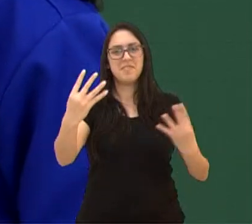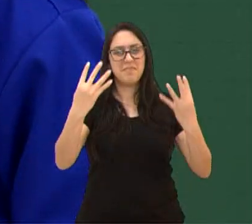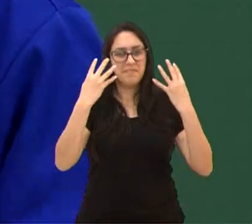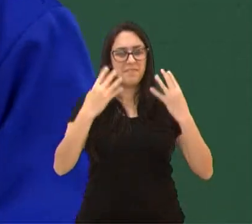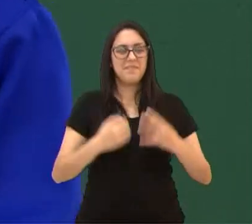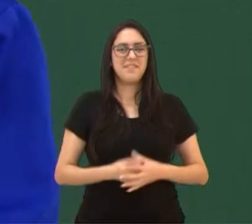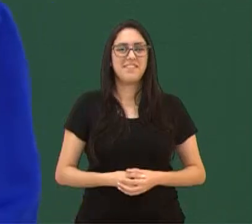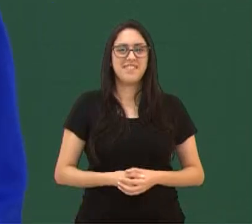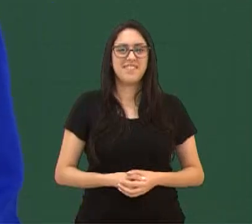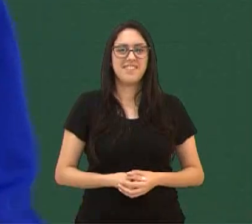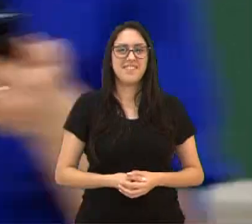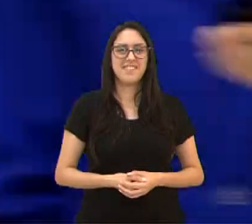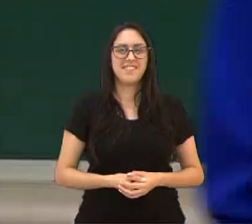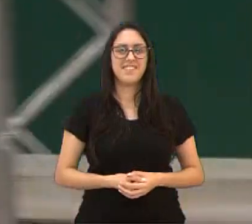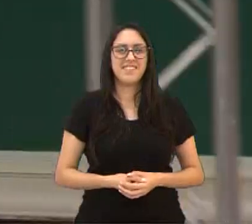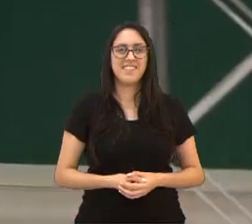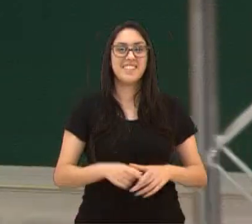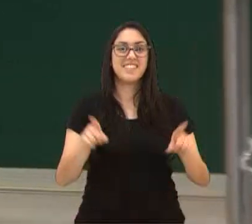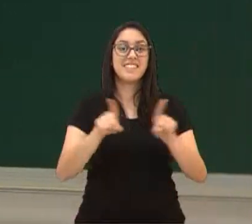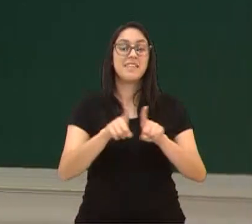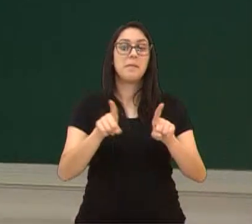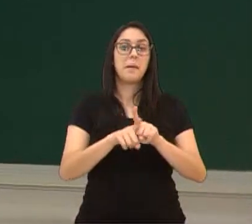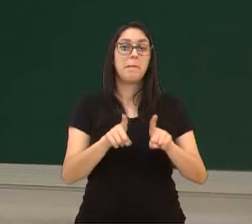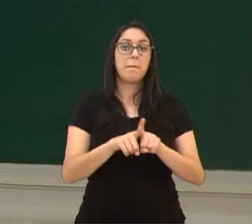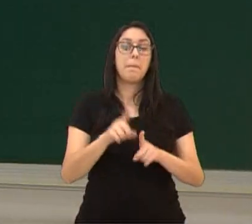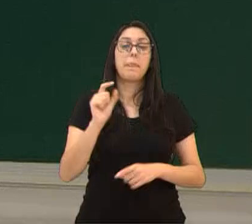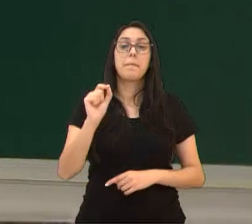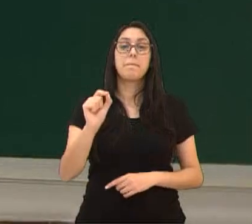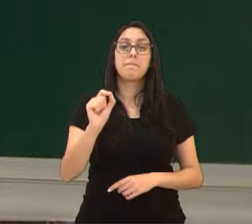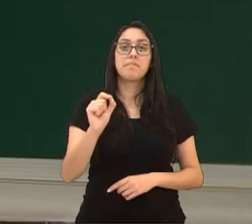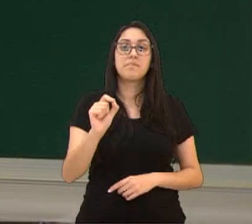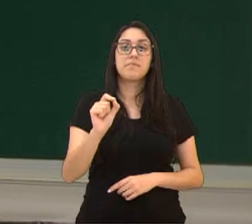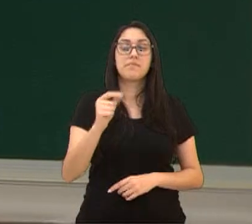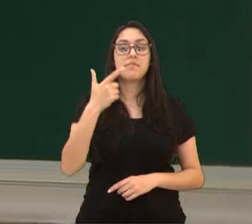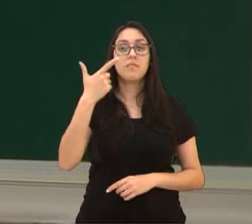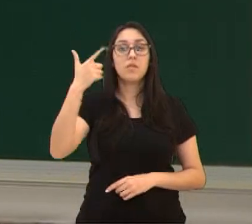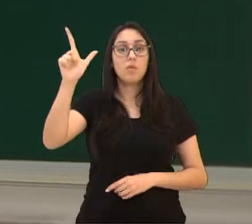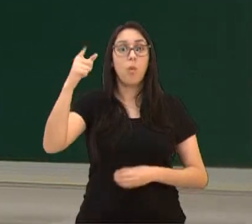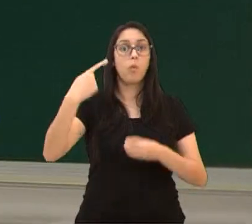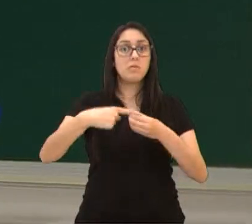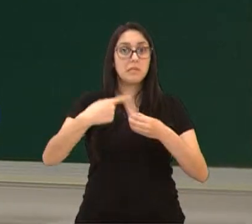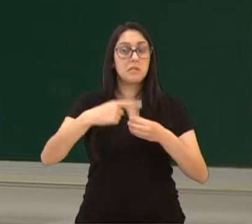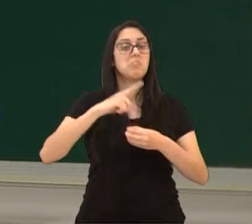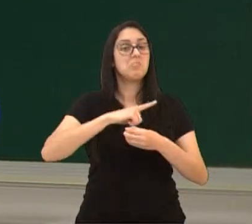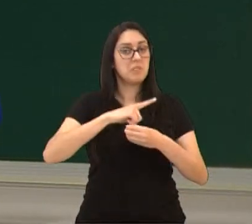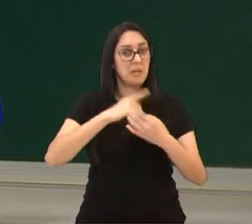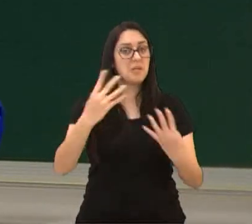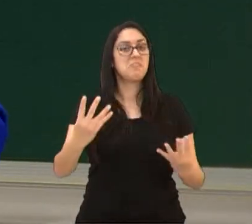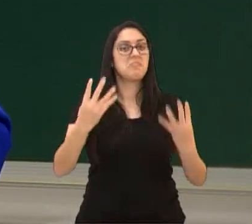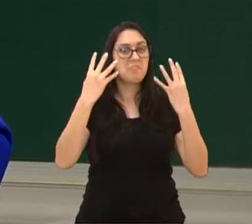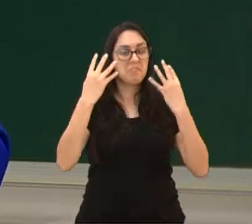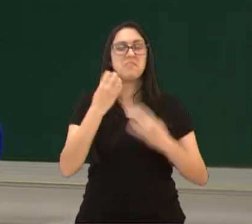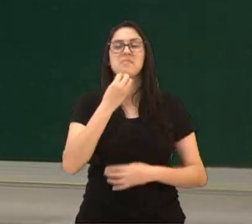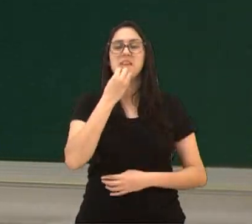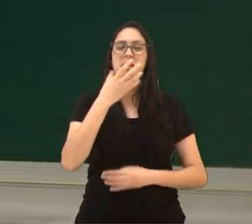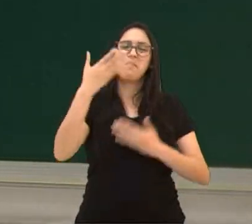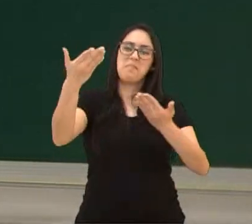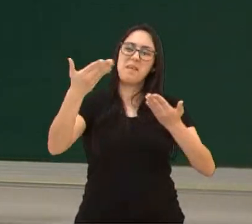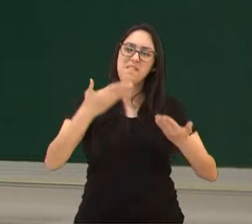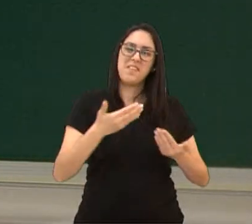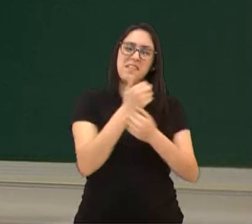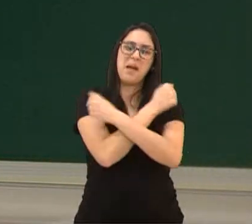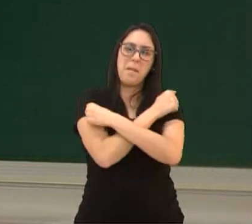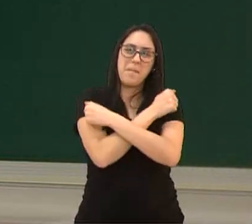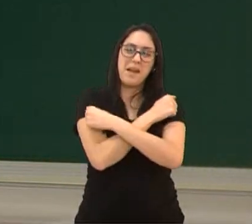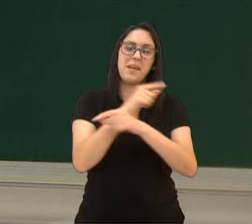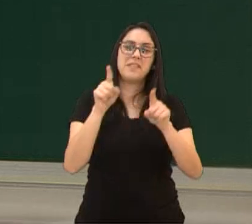sim. E mais lembranças aqui, ó. O pessoal de Andirá, em peso aqui, sejam bem-vindos, um forte abraço. O